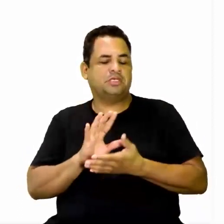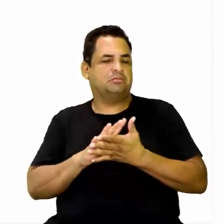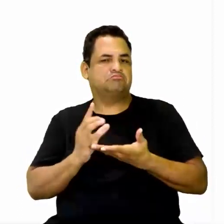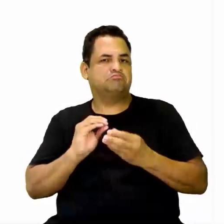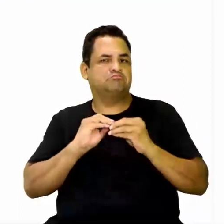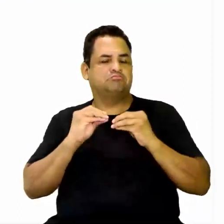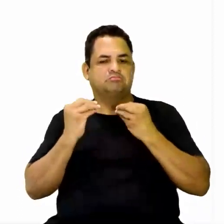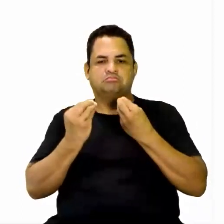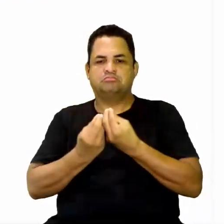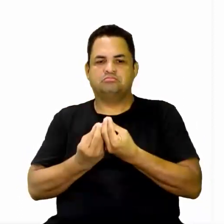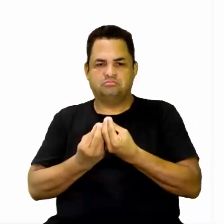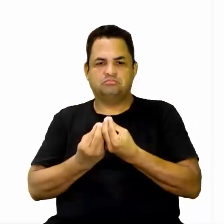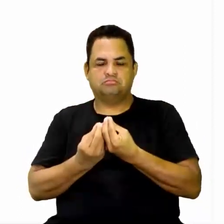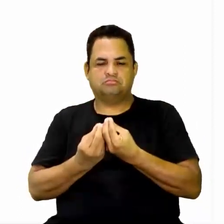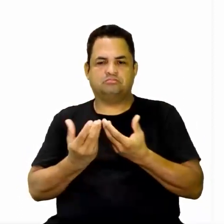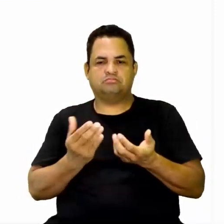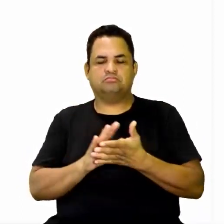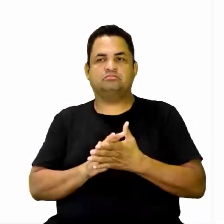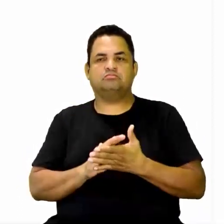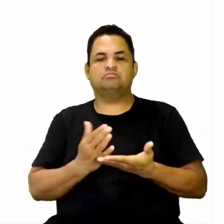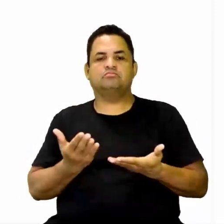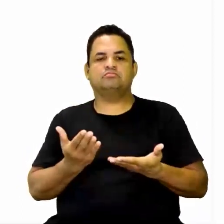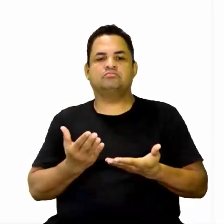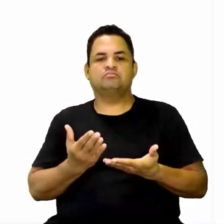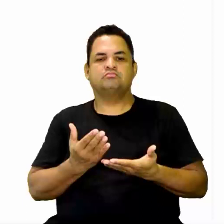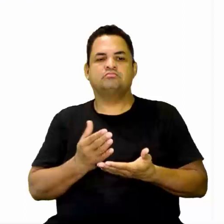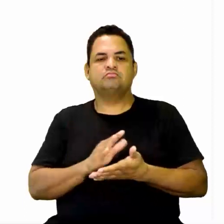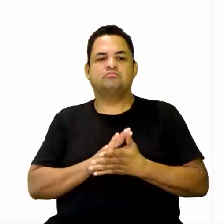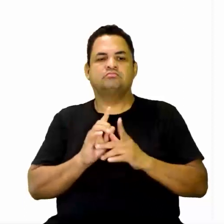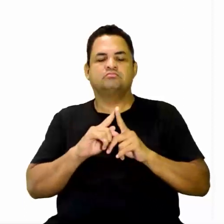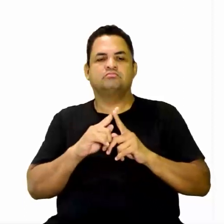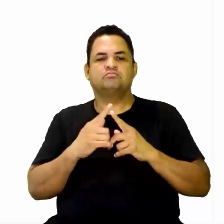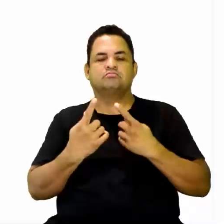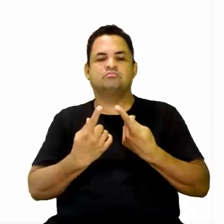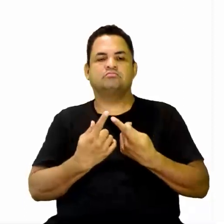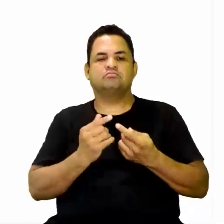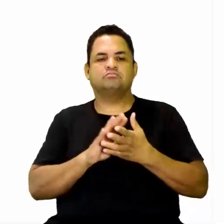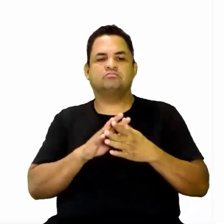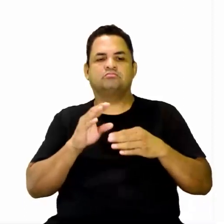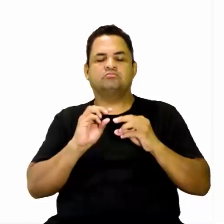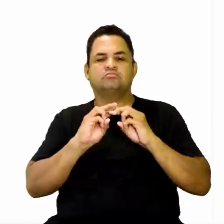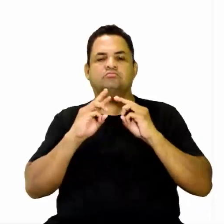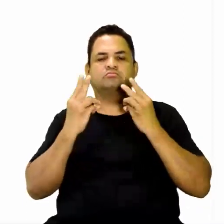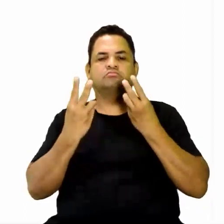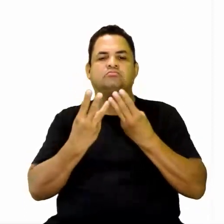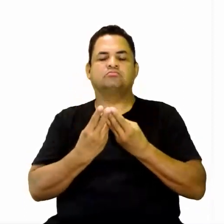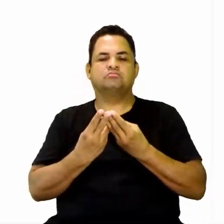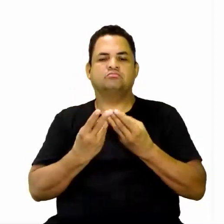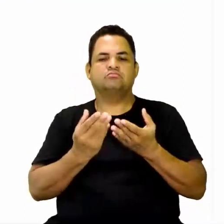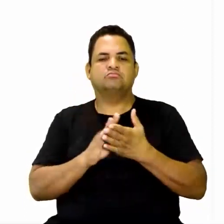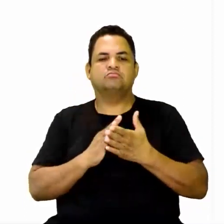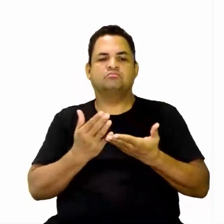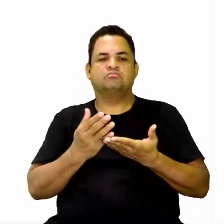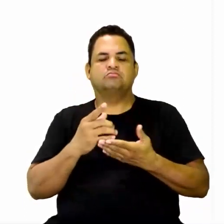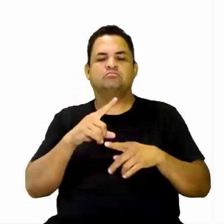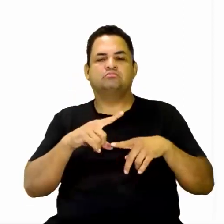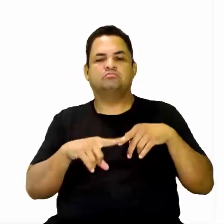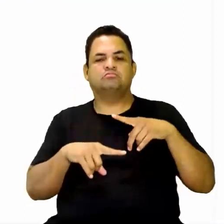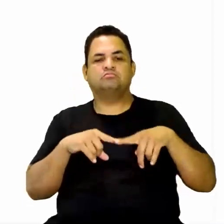como substância, né? Ou seja, geralmente a matéria em si, ela é como material, quer